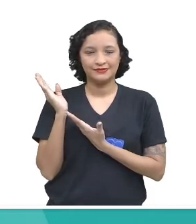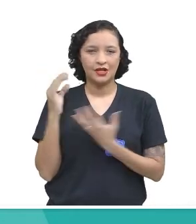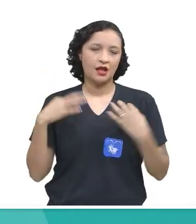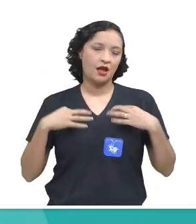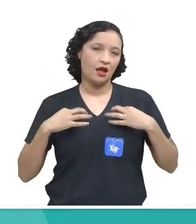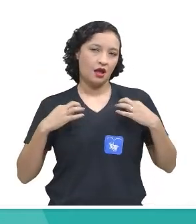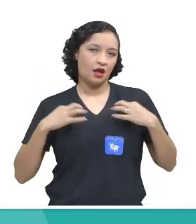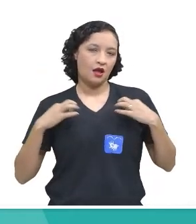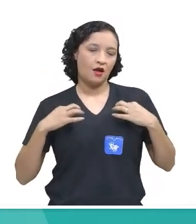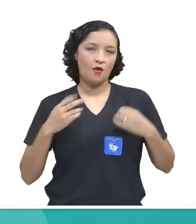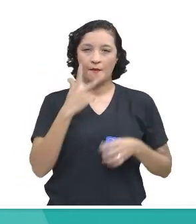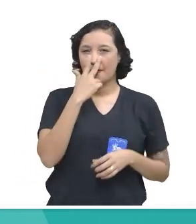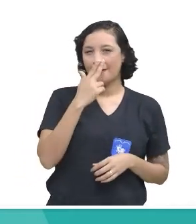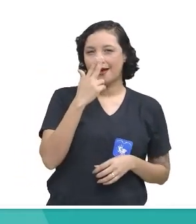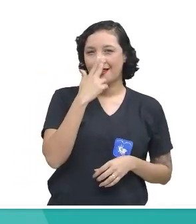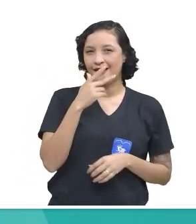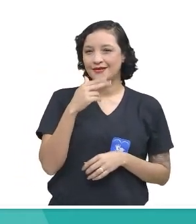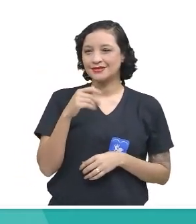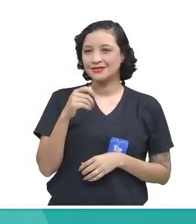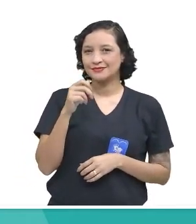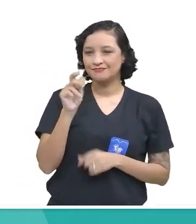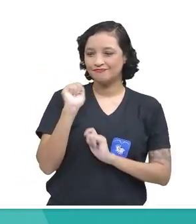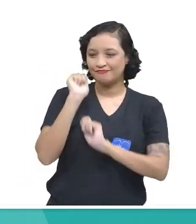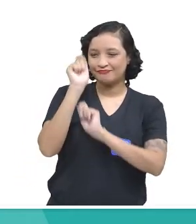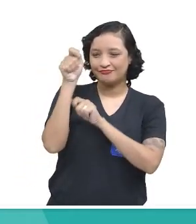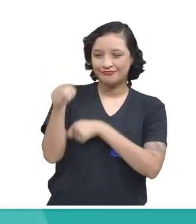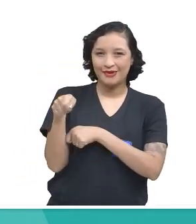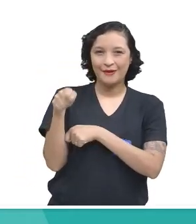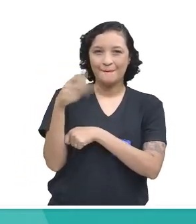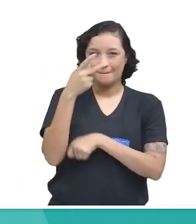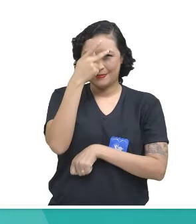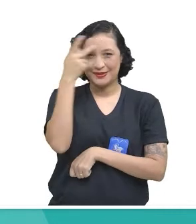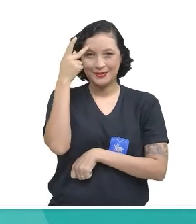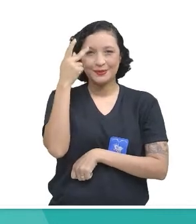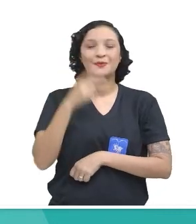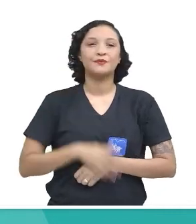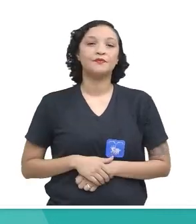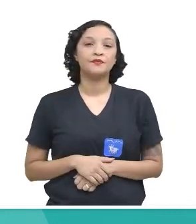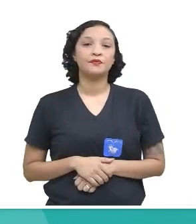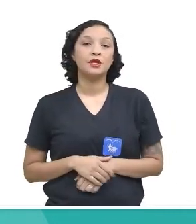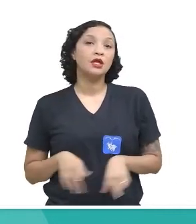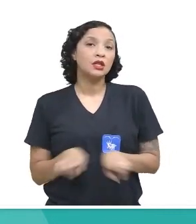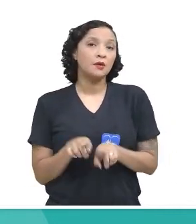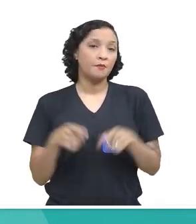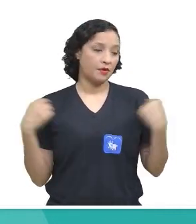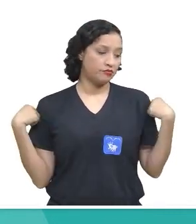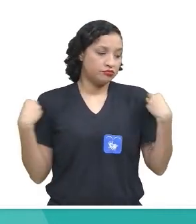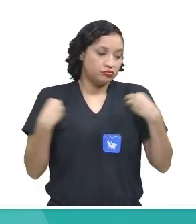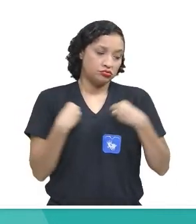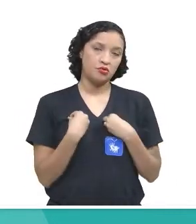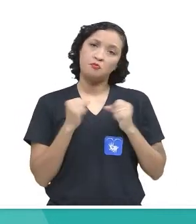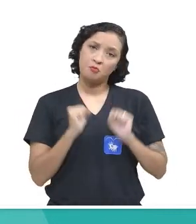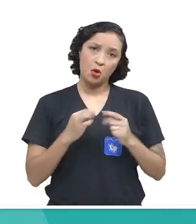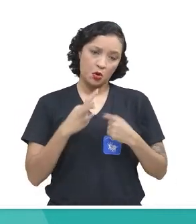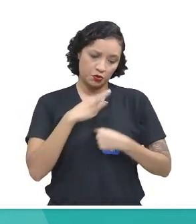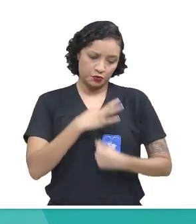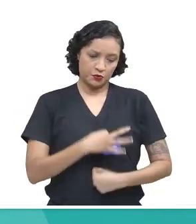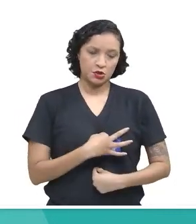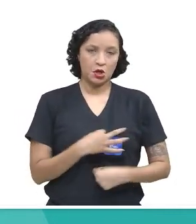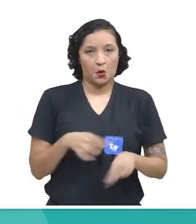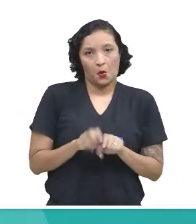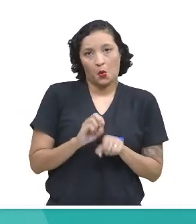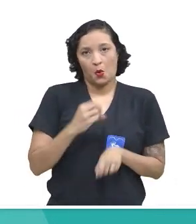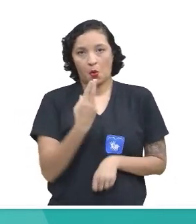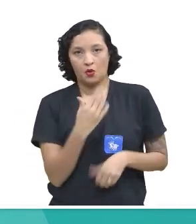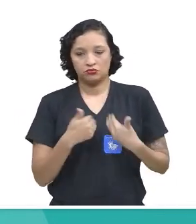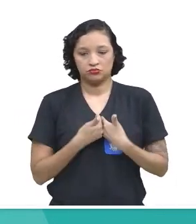um pouco aberta também, ou fechada, depende do grupo de dança, e também pode utilizar um chapéu na